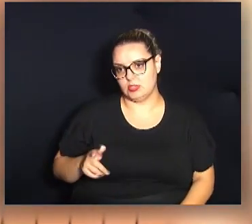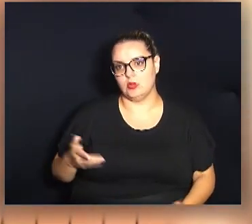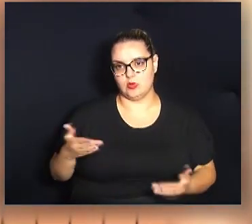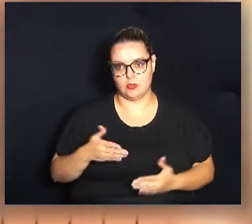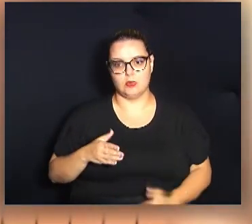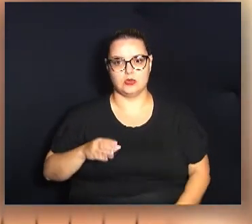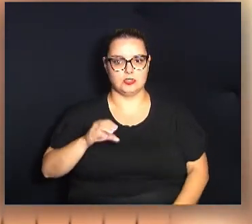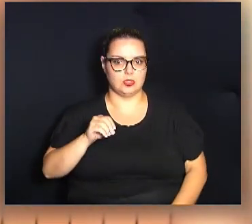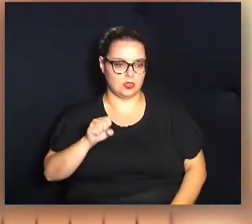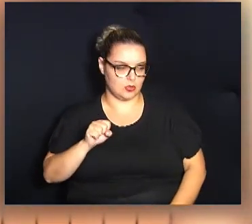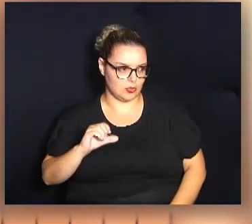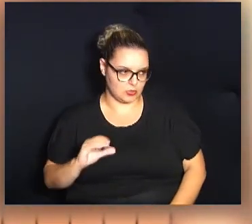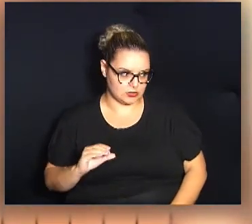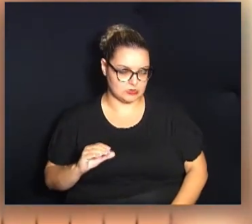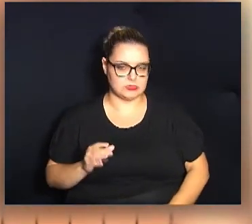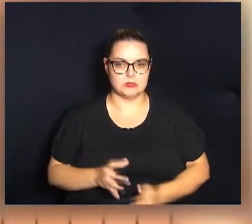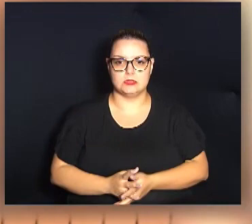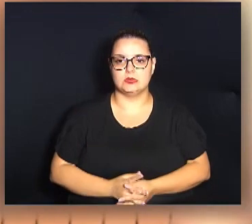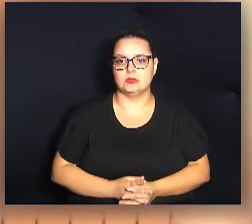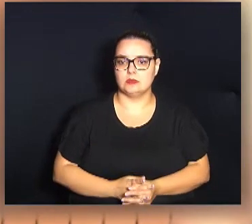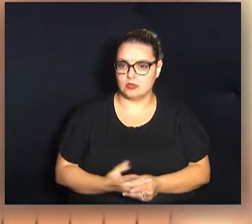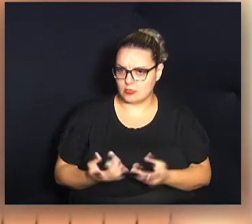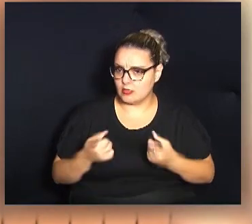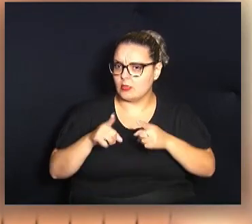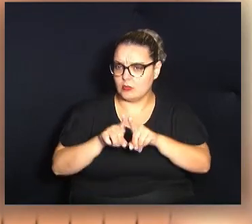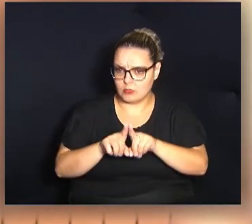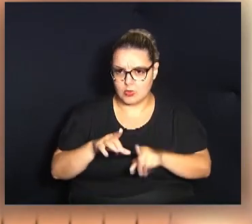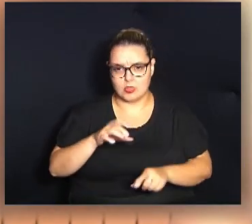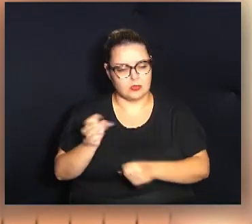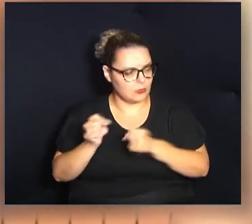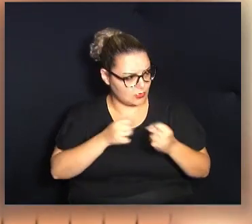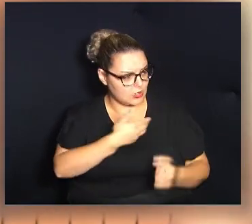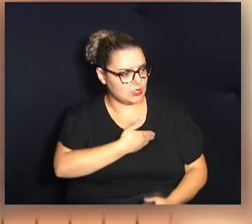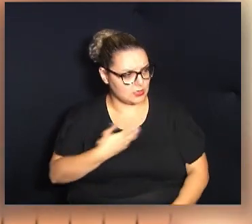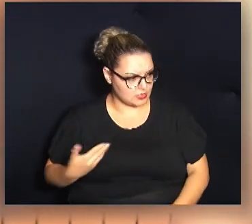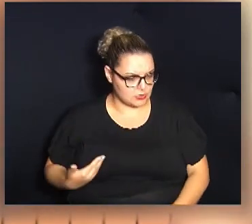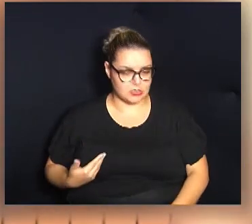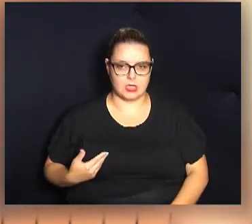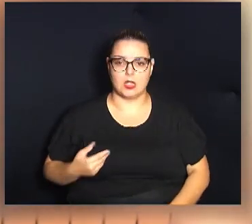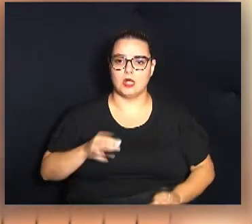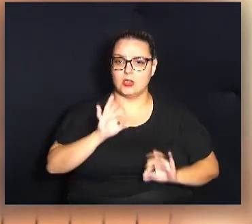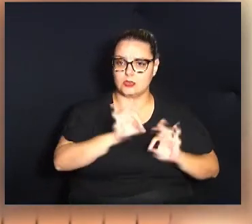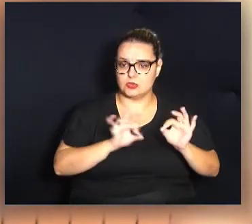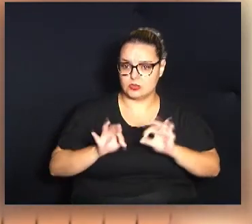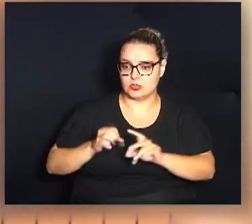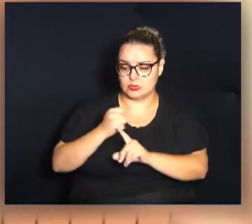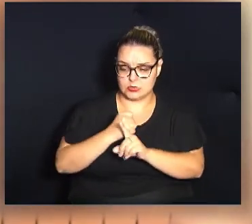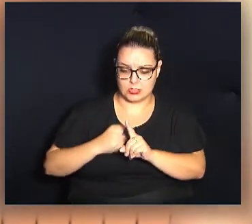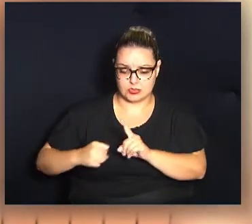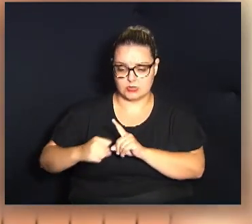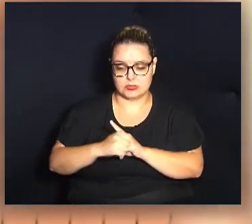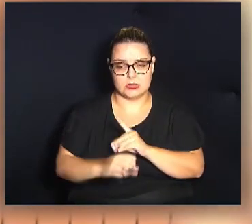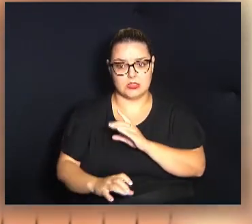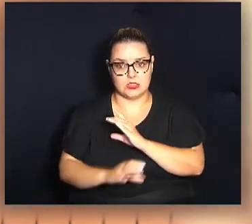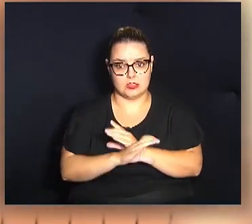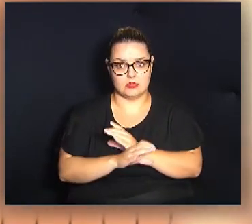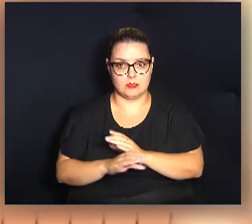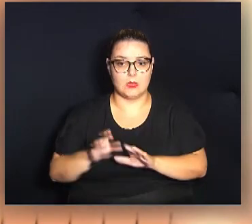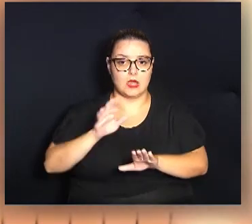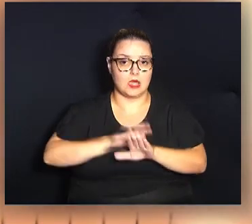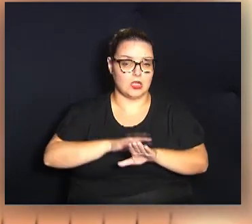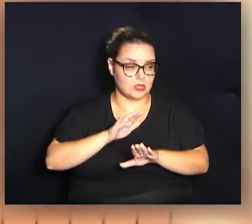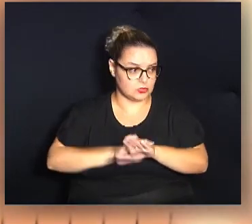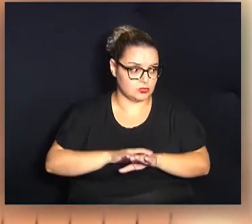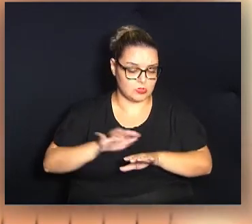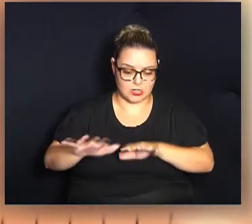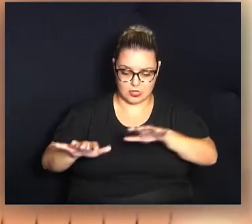da sociedade civil, como parceiras do poder público. As organizações da sociedade civil atuam em